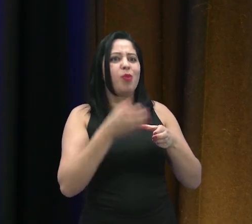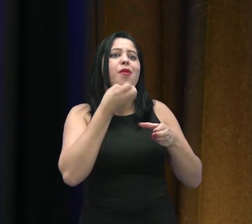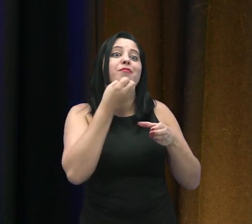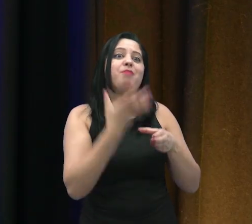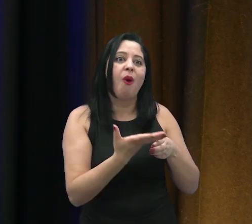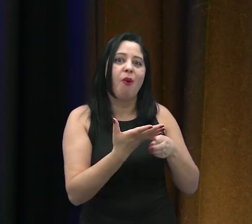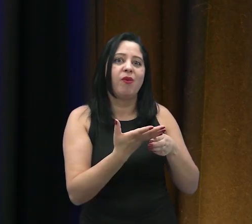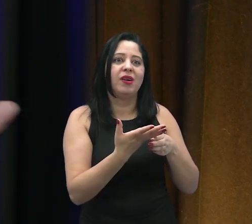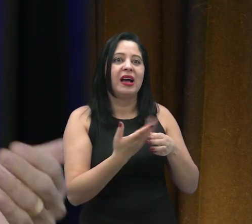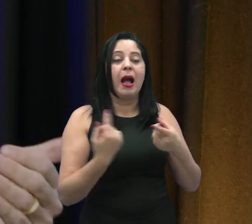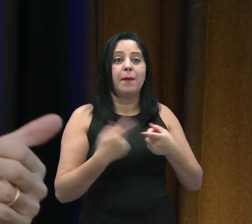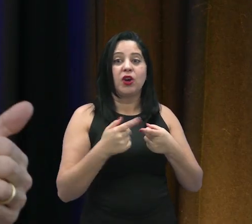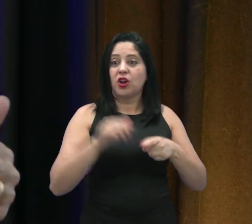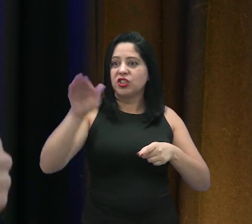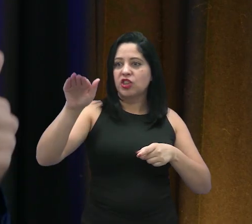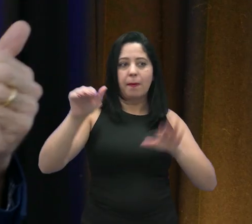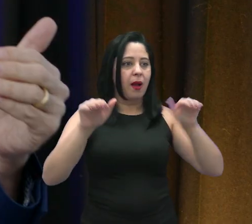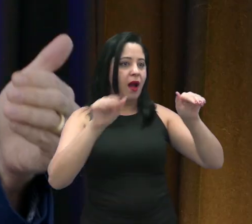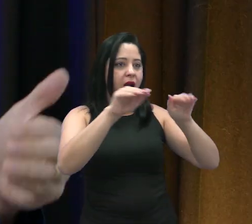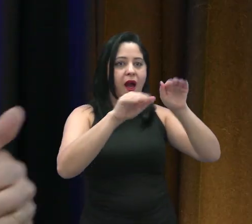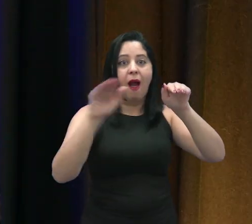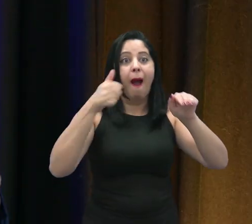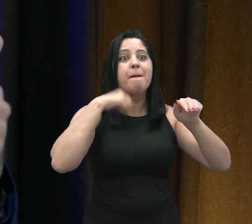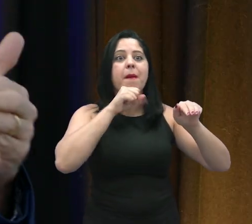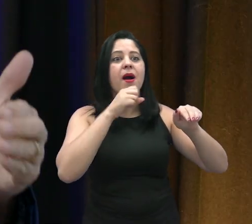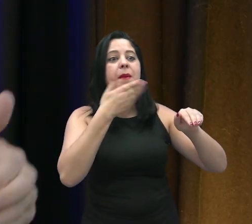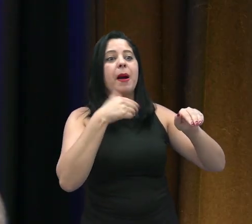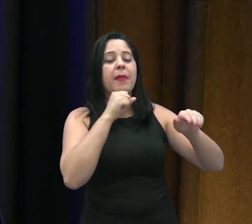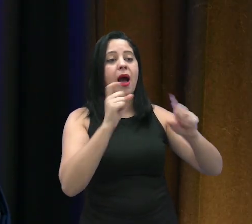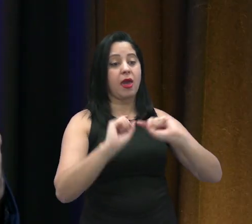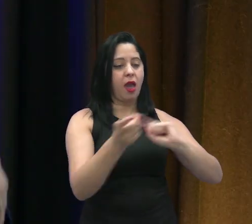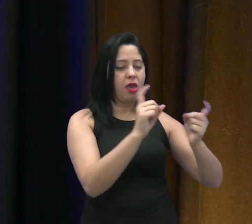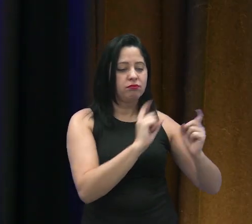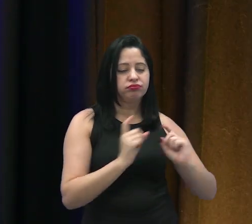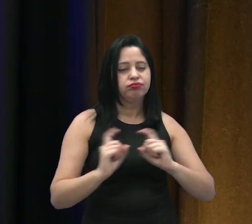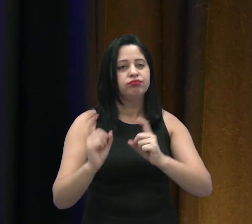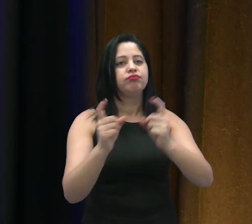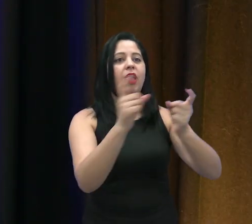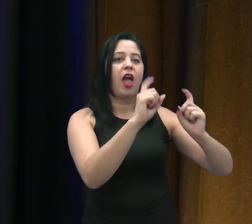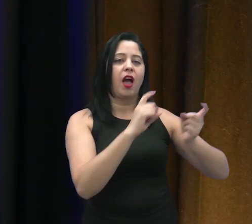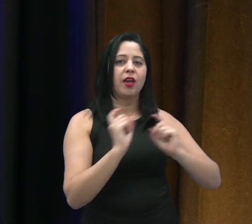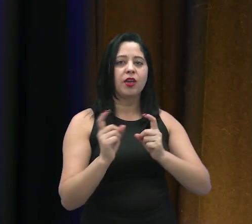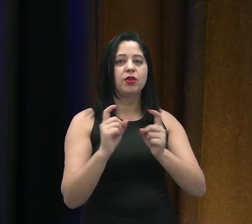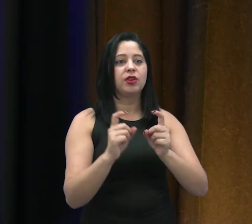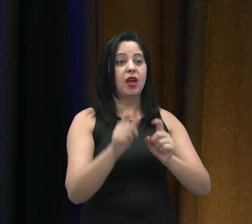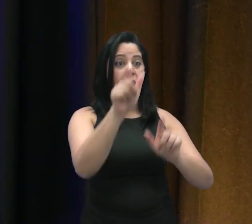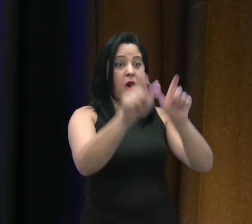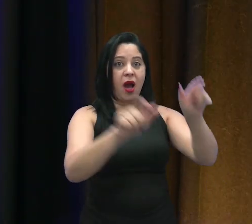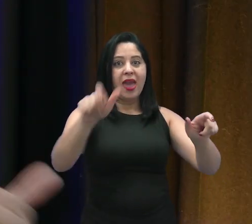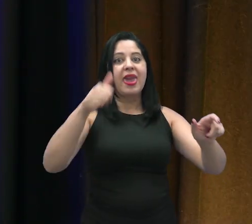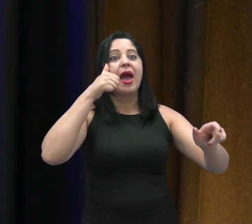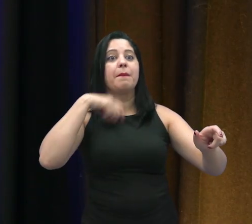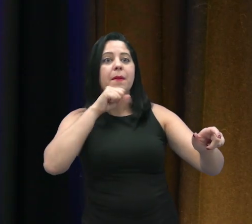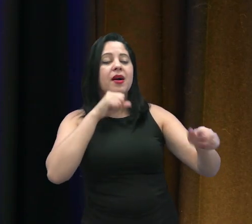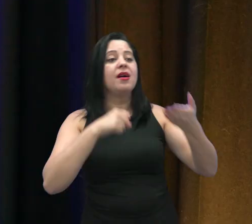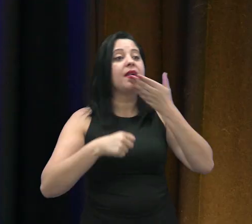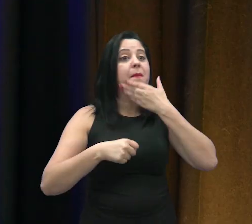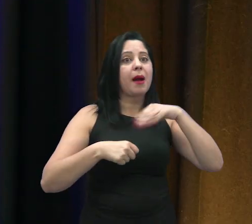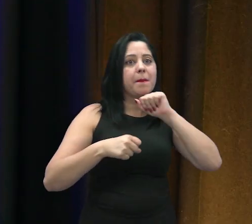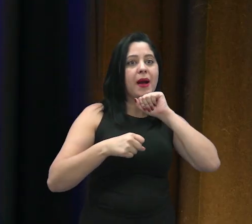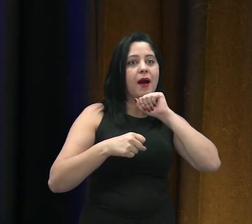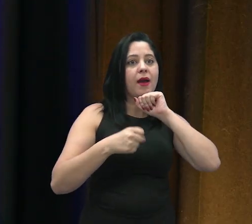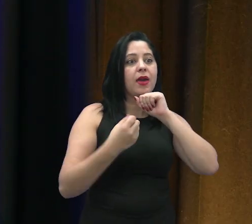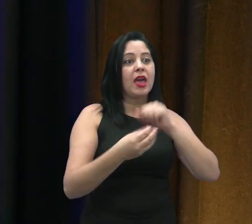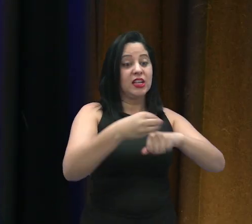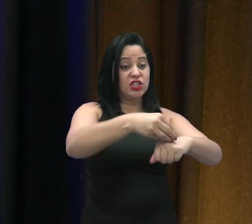uma reunião com alguns pais e vai fazendo reuniões mensais e esses pais vão te dando ideias de projetos.